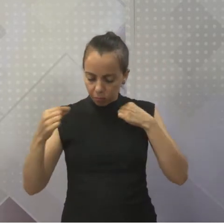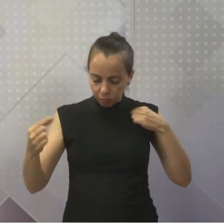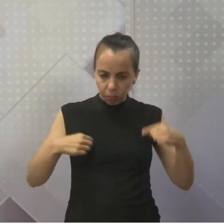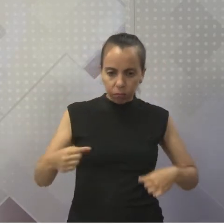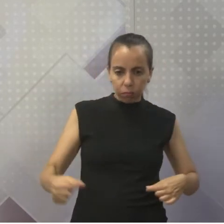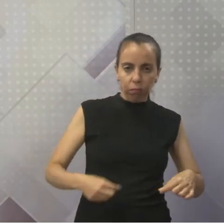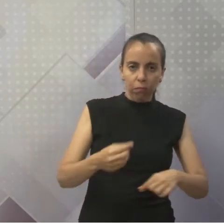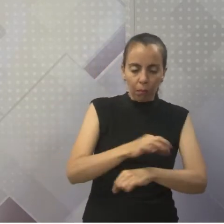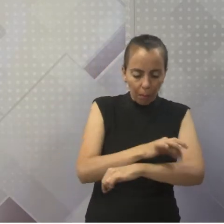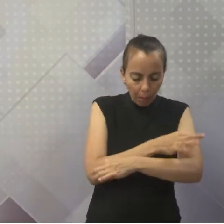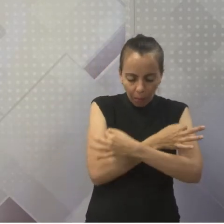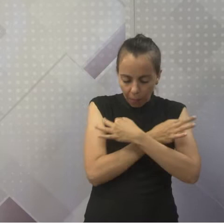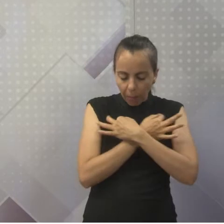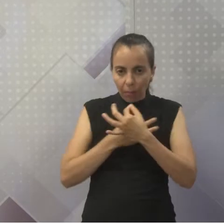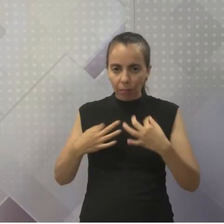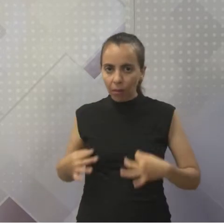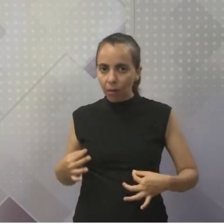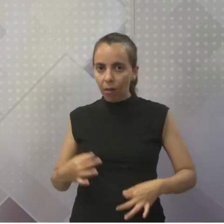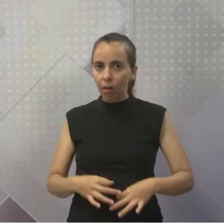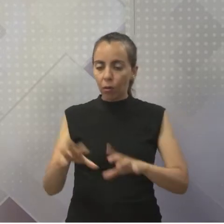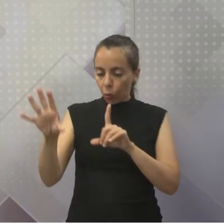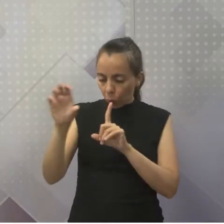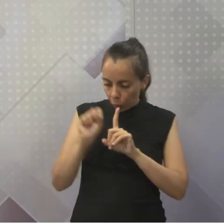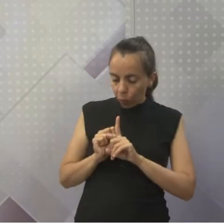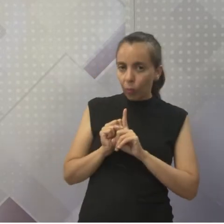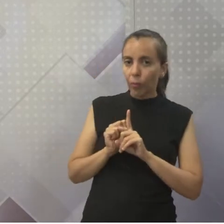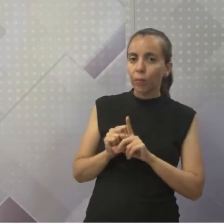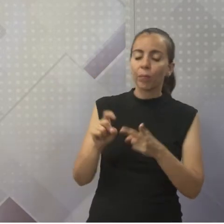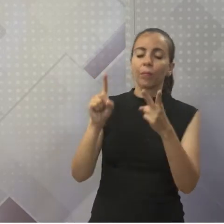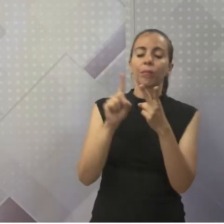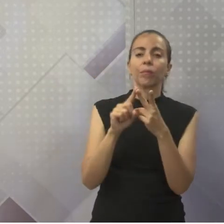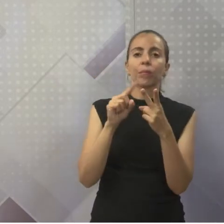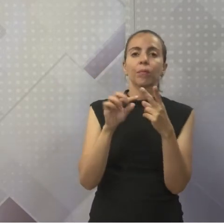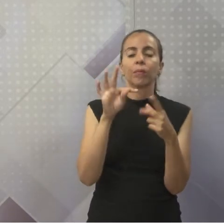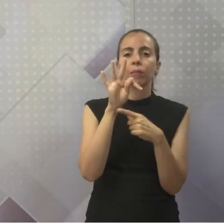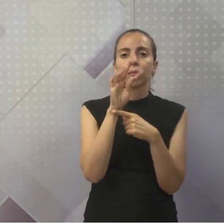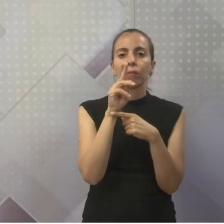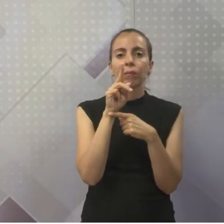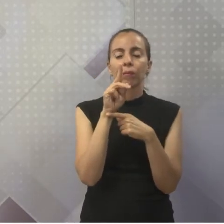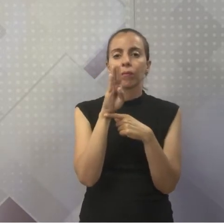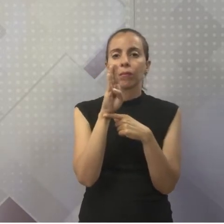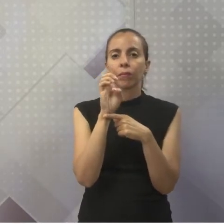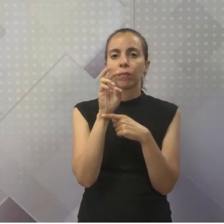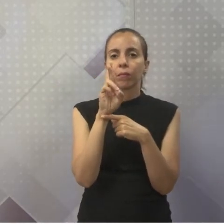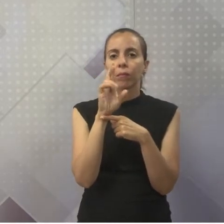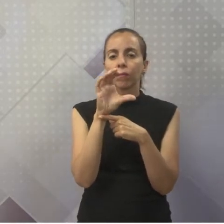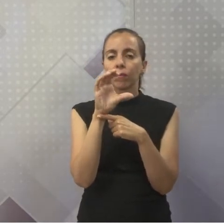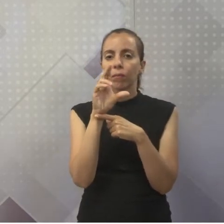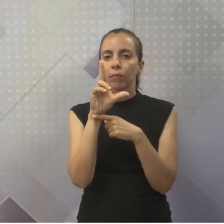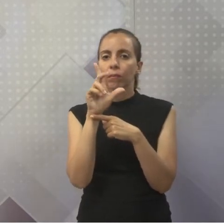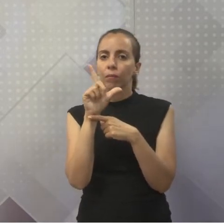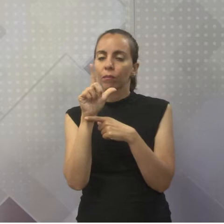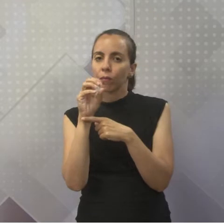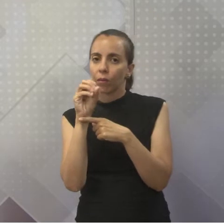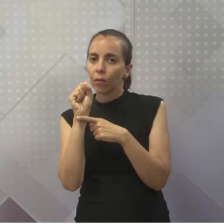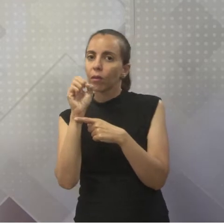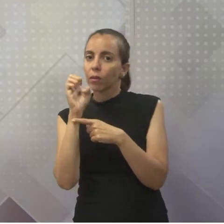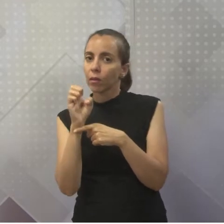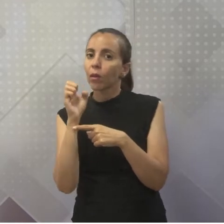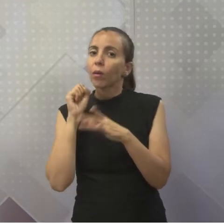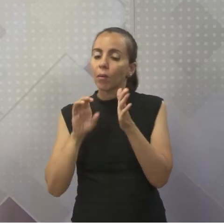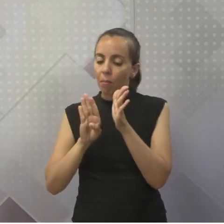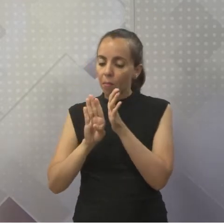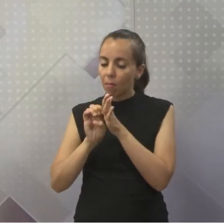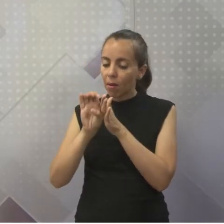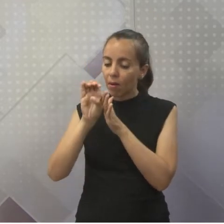multiplicou e manifestou a doença. Tuberculose. No caso, uma bactéria entrou no corpo dele e foi